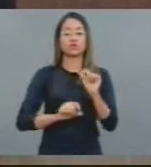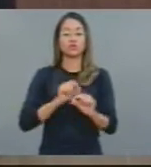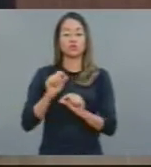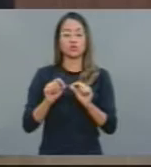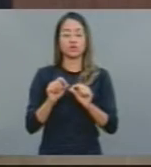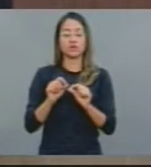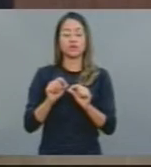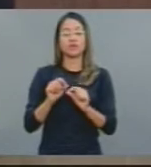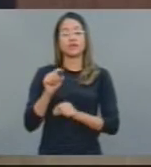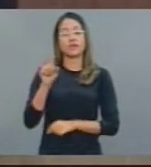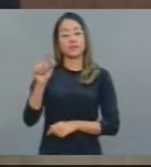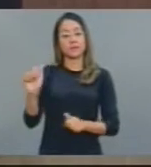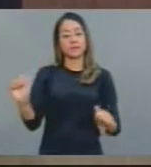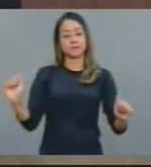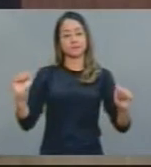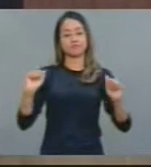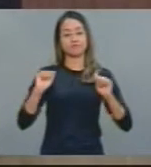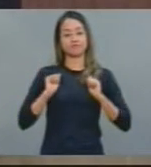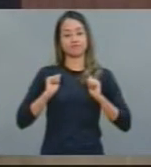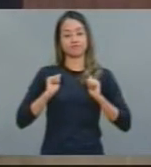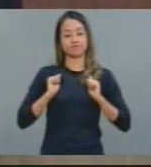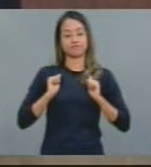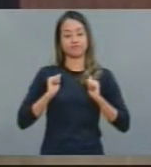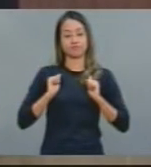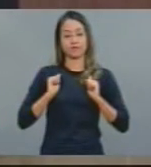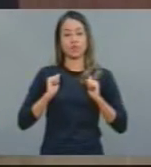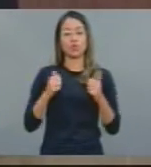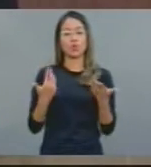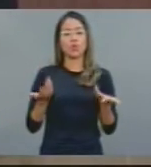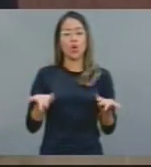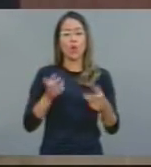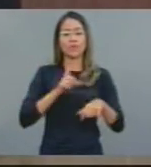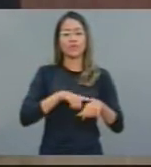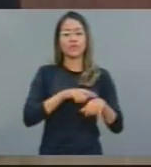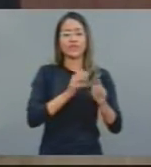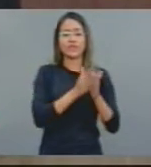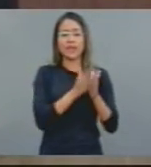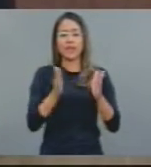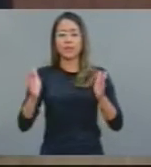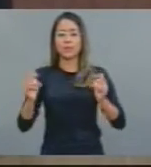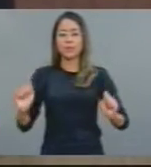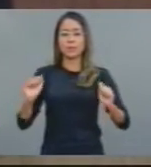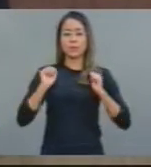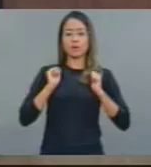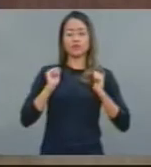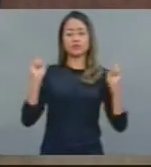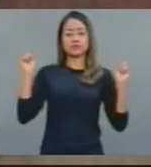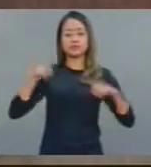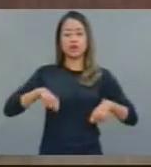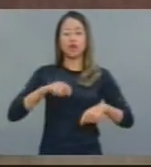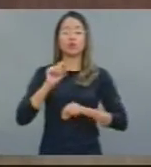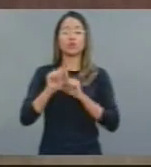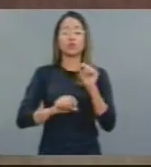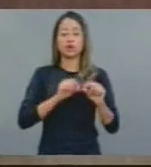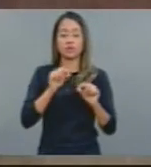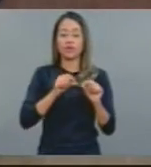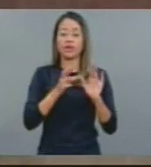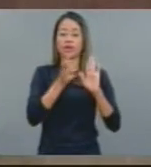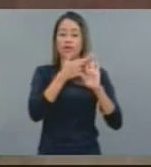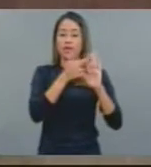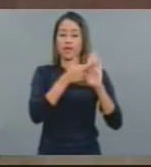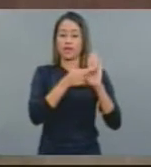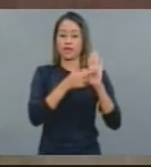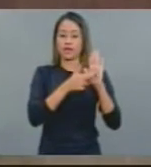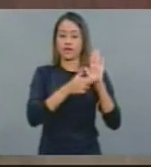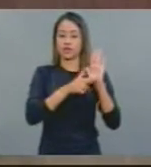de previdência. O regime próprio de previdência, ele pode conter dispositivos que,